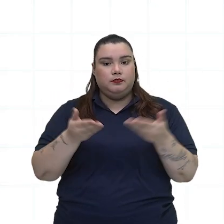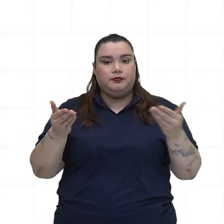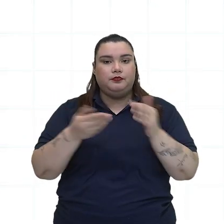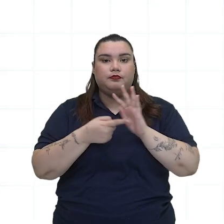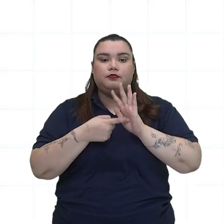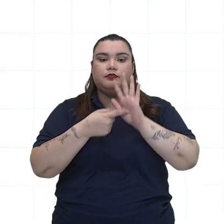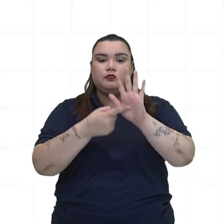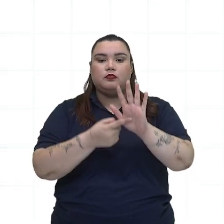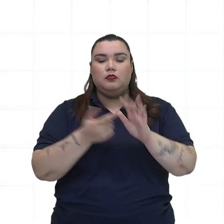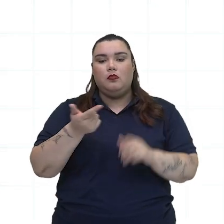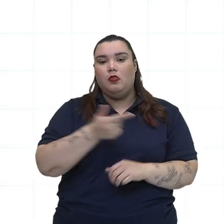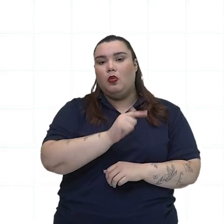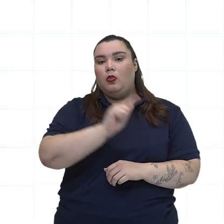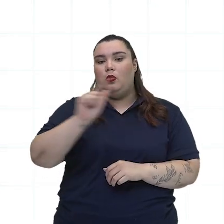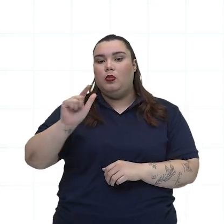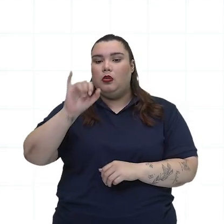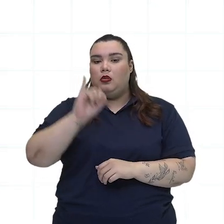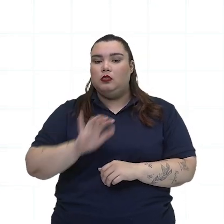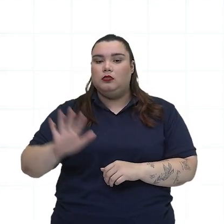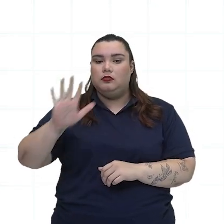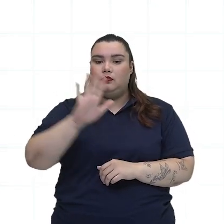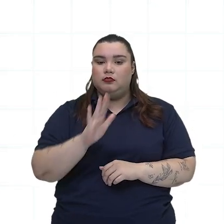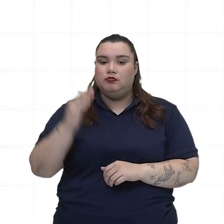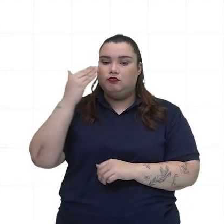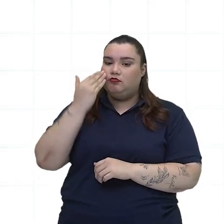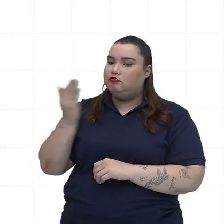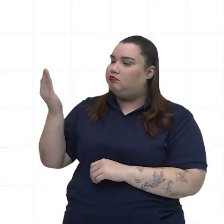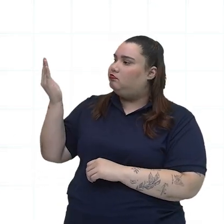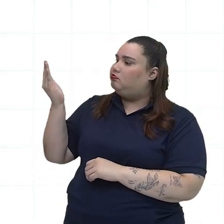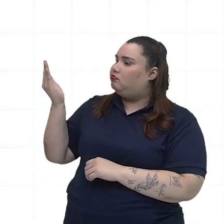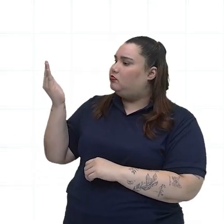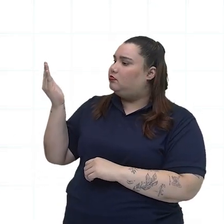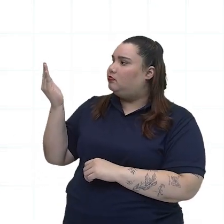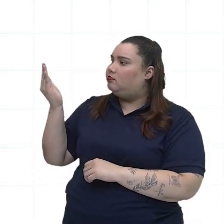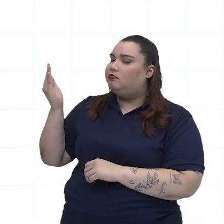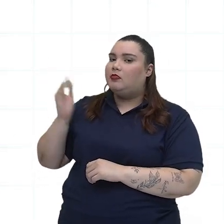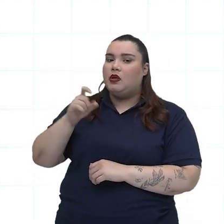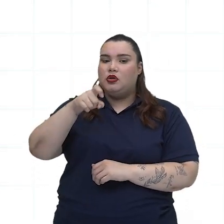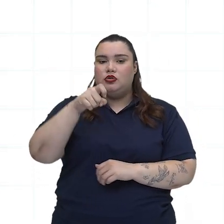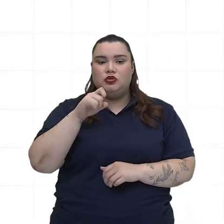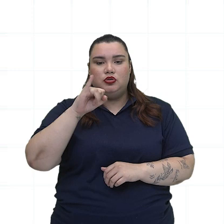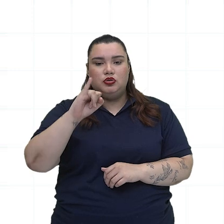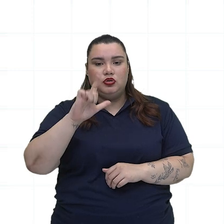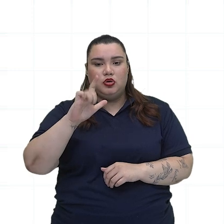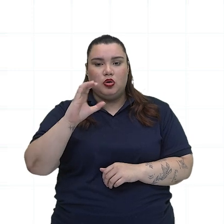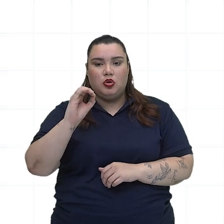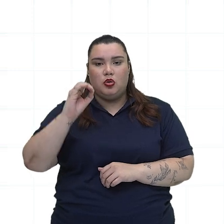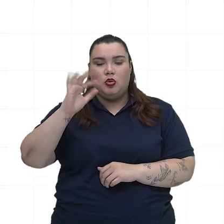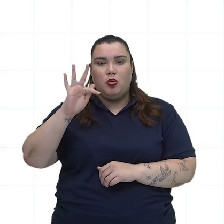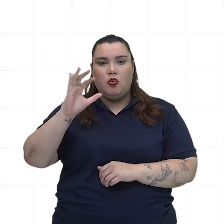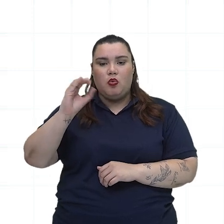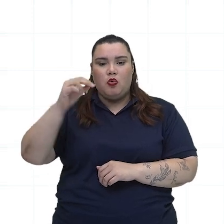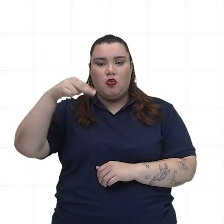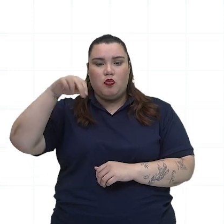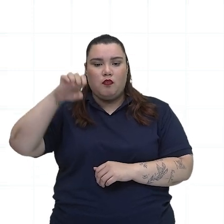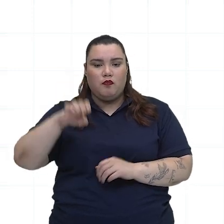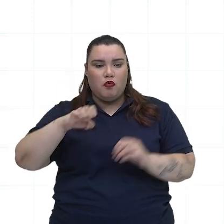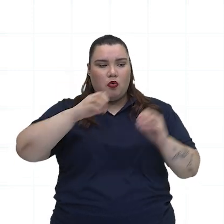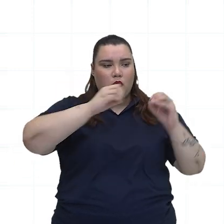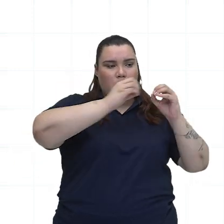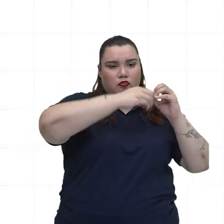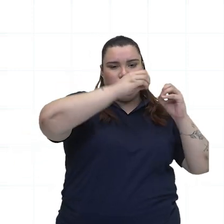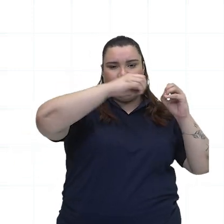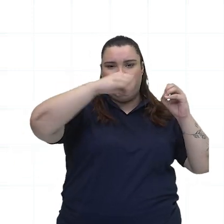Agora, a gente vai ver a imagem de um xilofone. Olha a diferença. A forma de onda produzida por